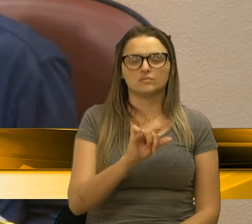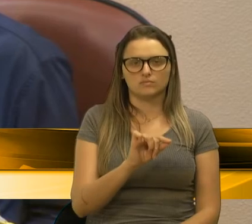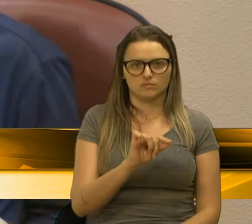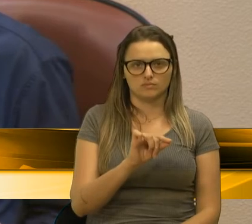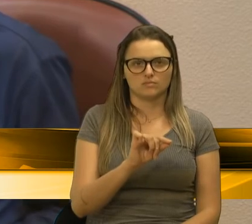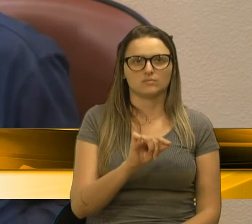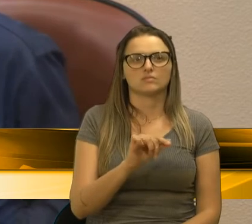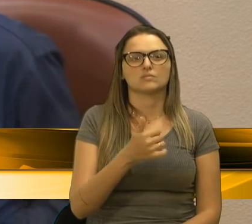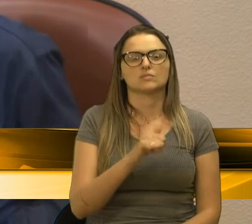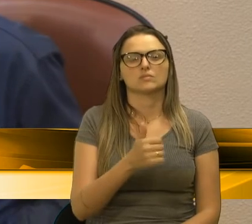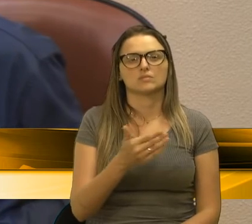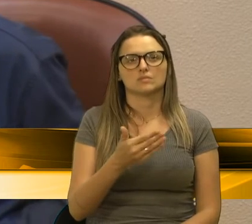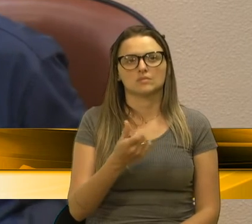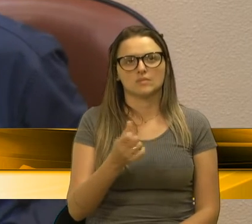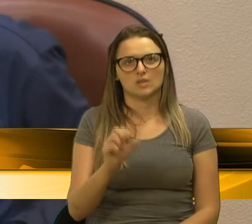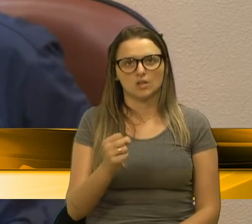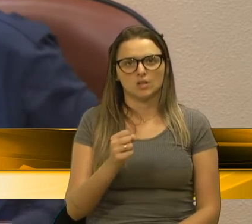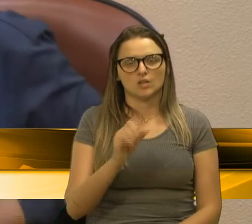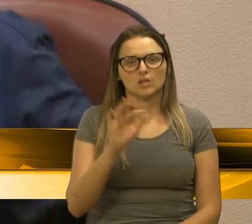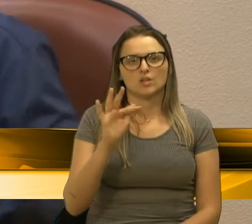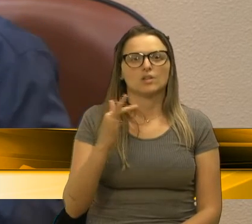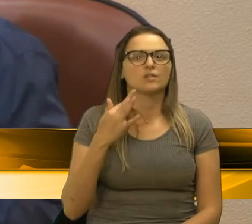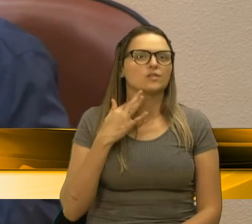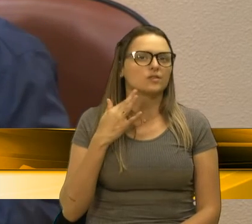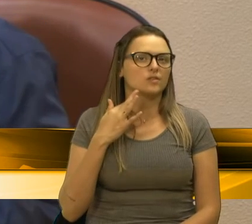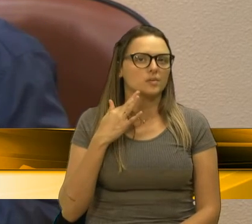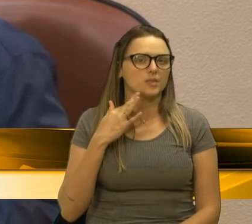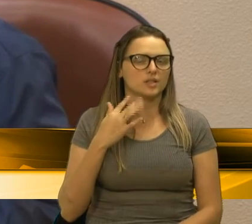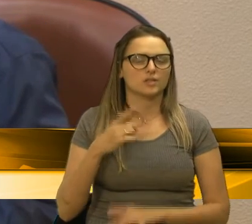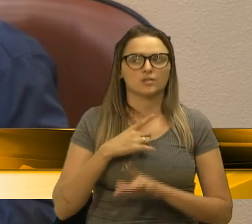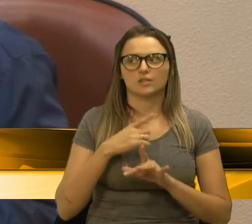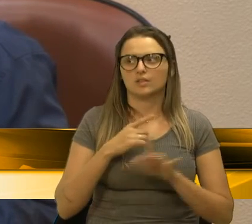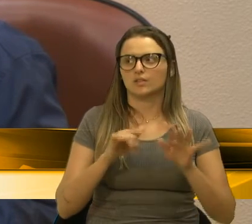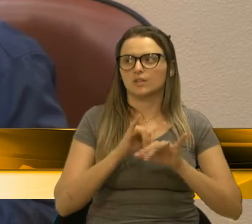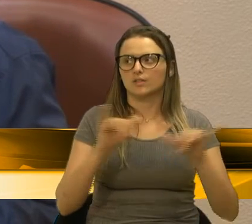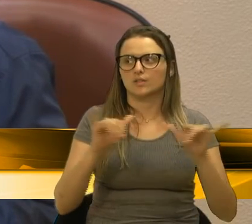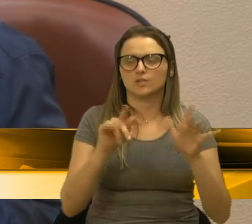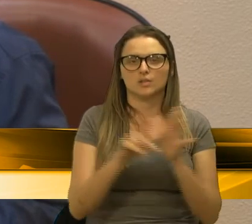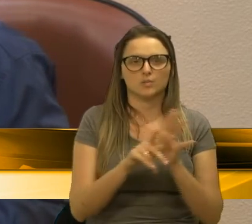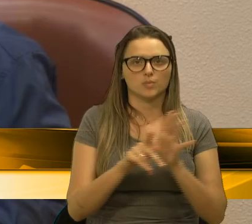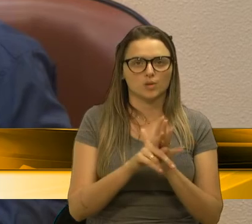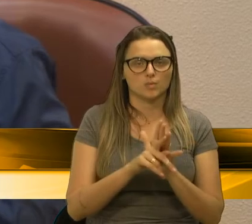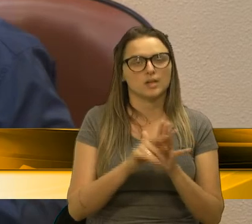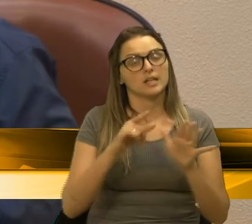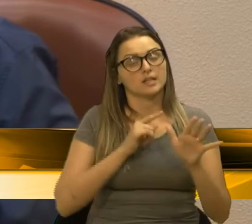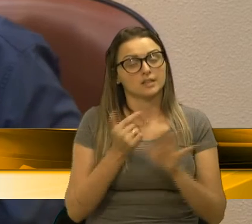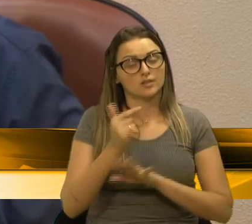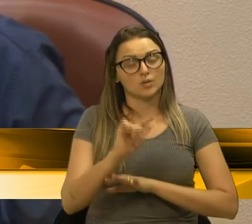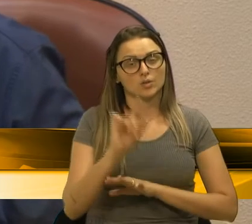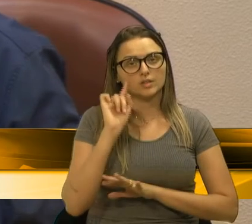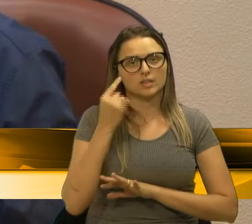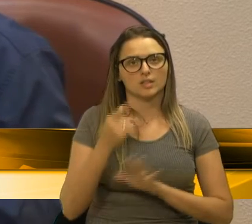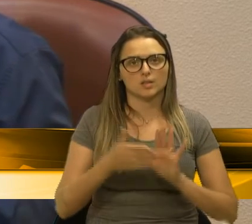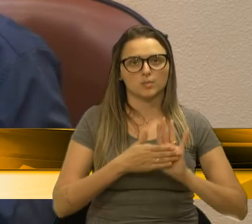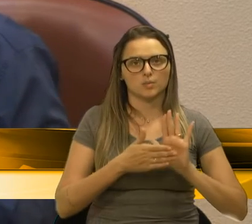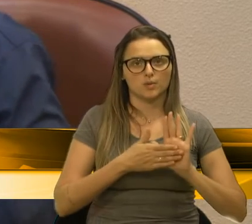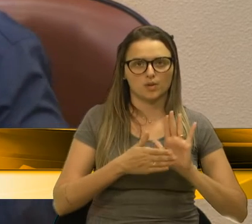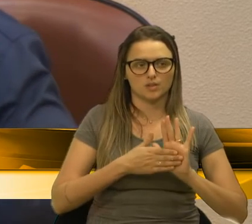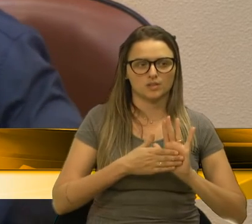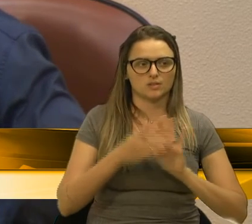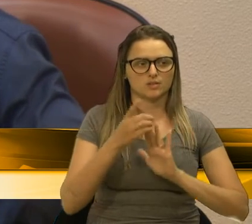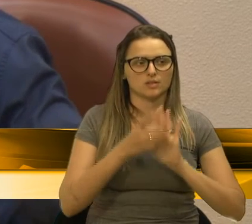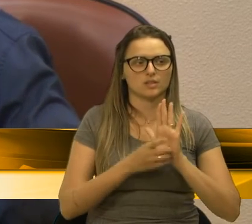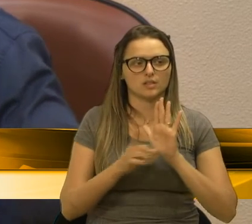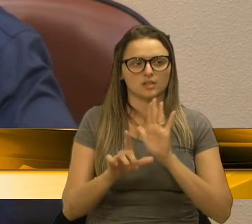19736/18 e que a testemunha Fabiana de Moraes, procuradora da República, informou em seu depoimento que o fundamento foi outro, mas não teve por base o referido